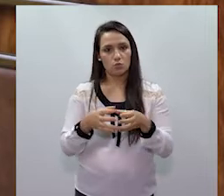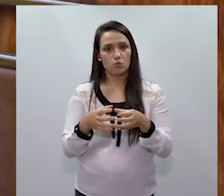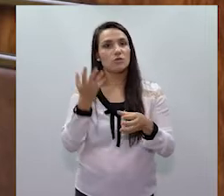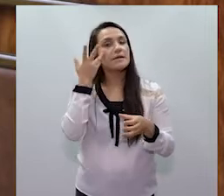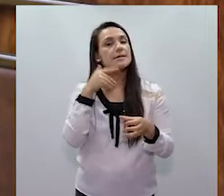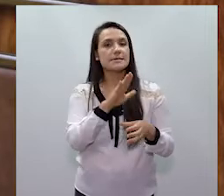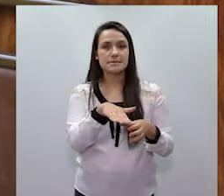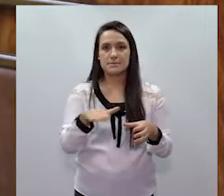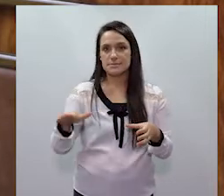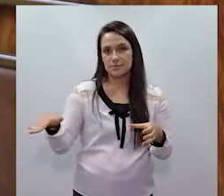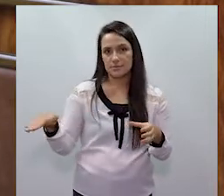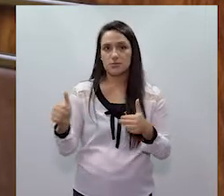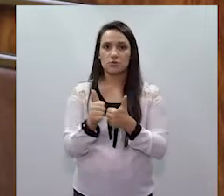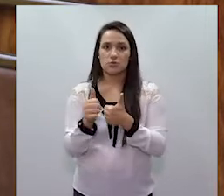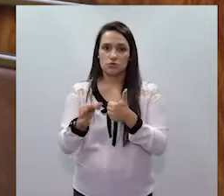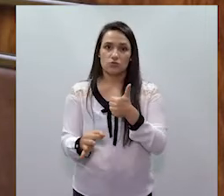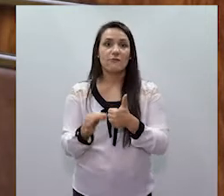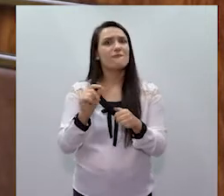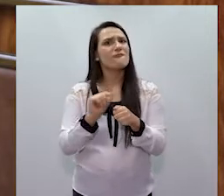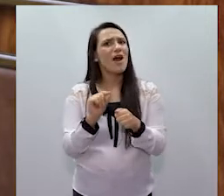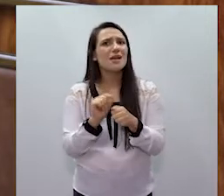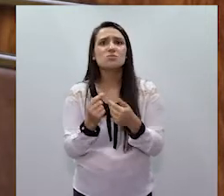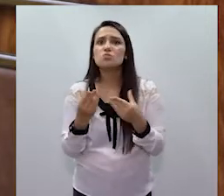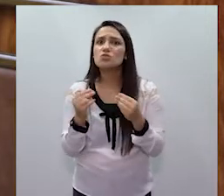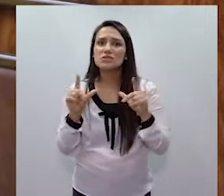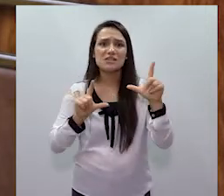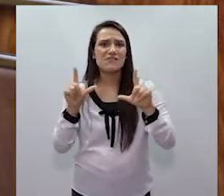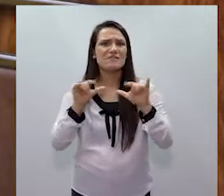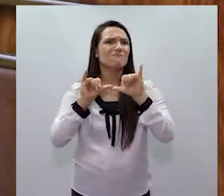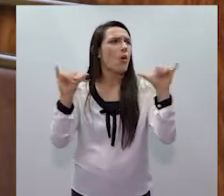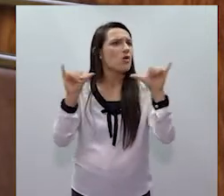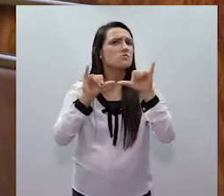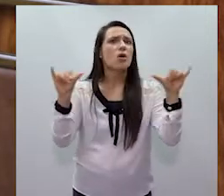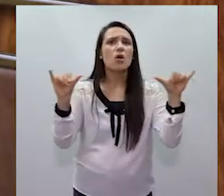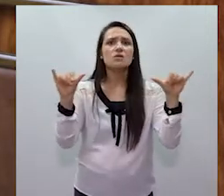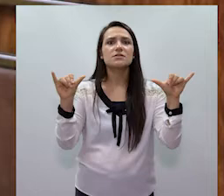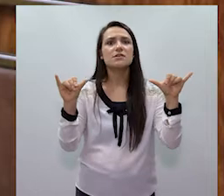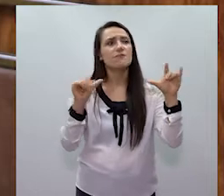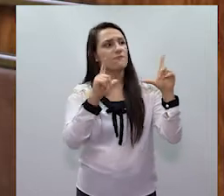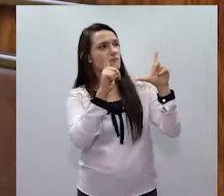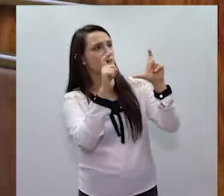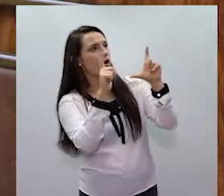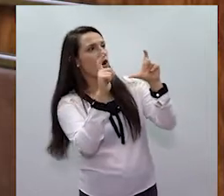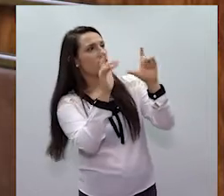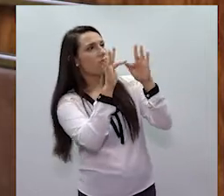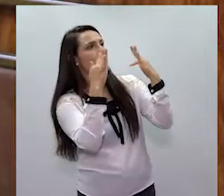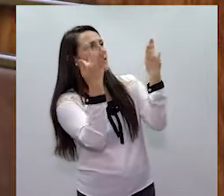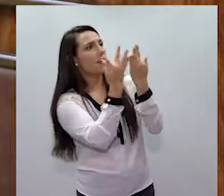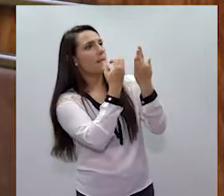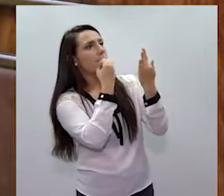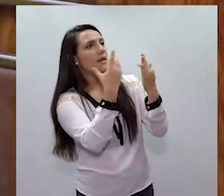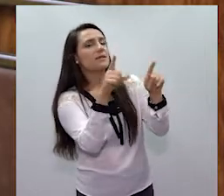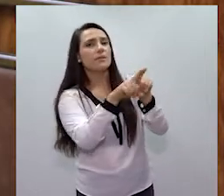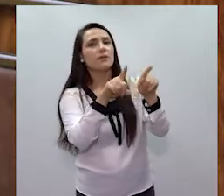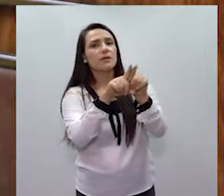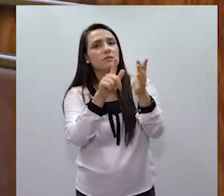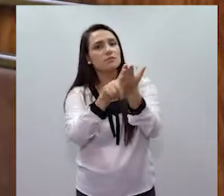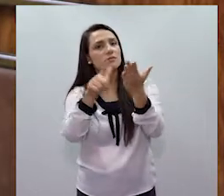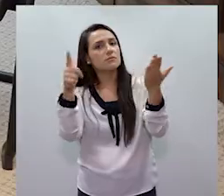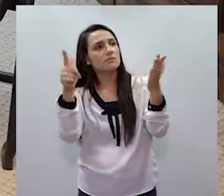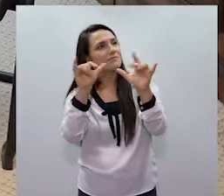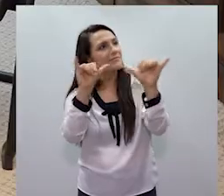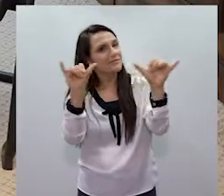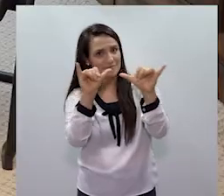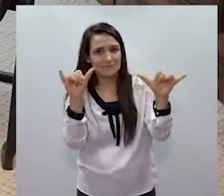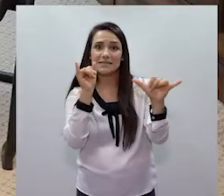constantes programas de divulgação, né, das adoções, como exposições fotográficas, matérias jornalísticas,